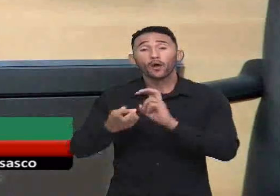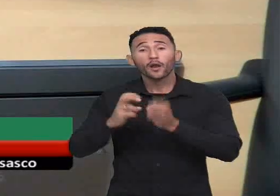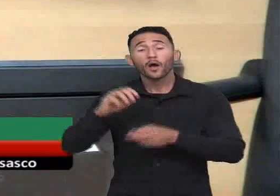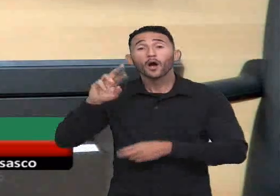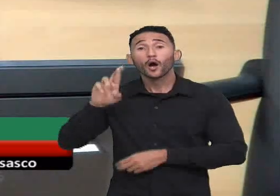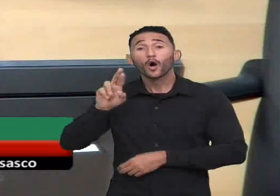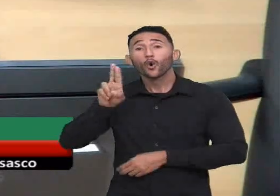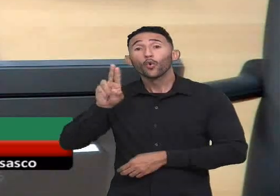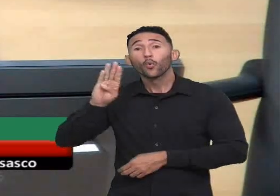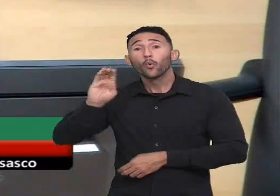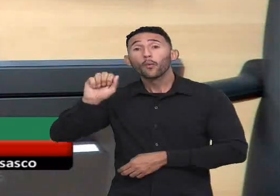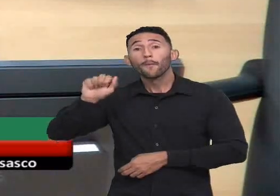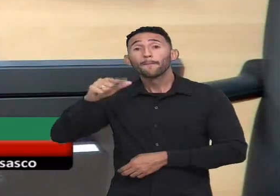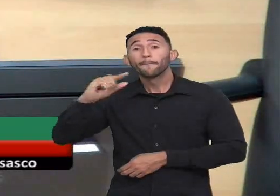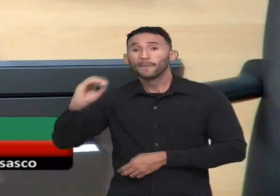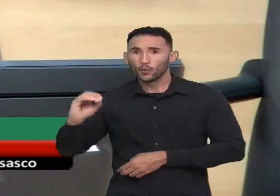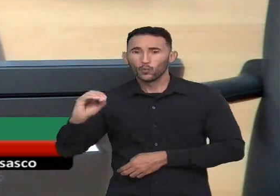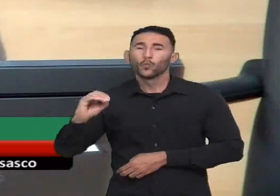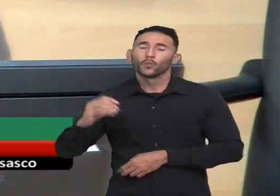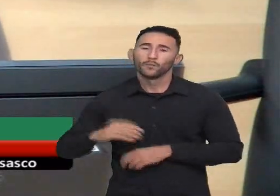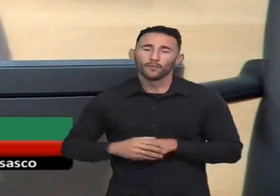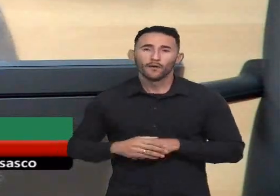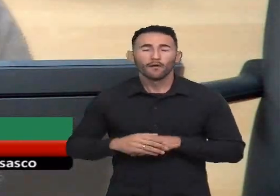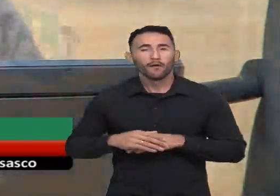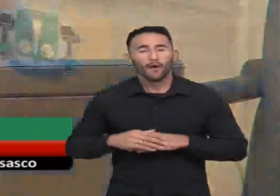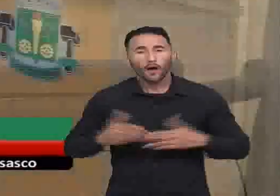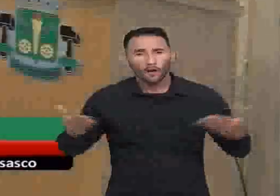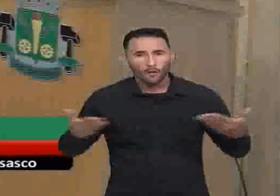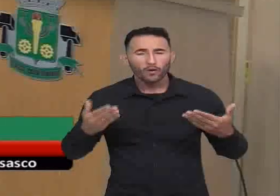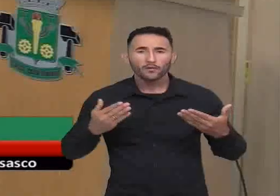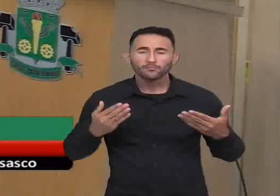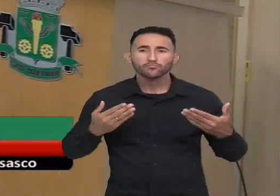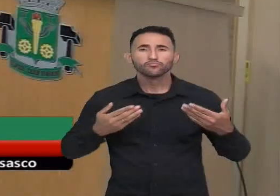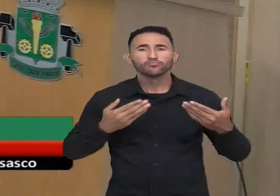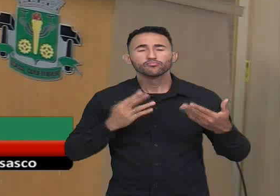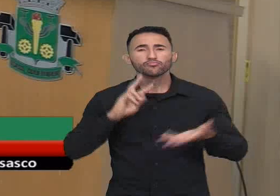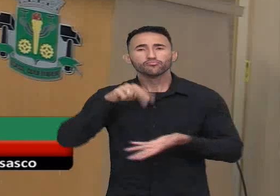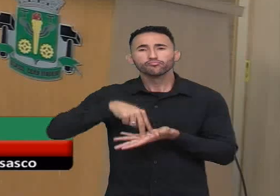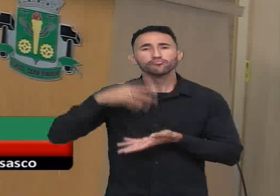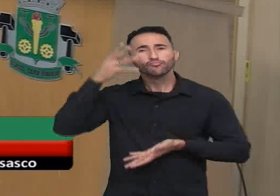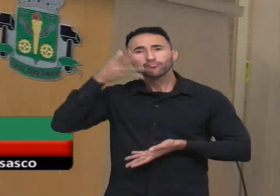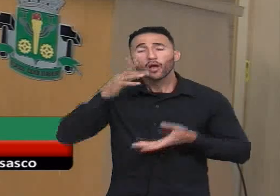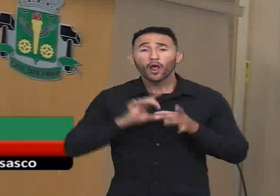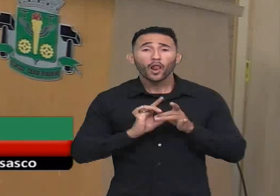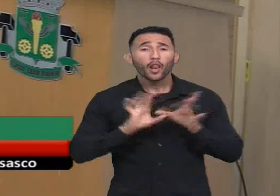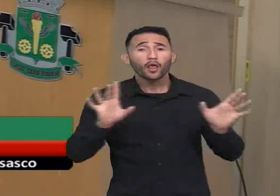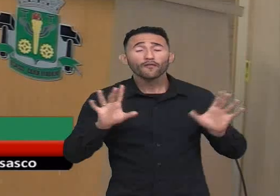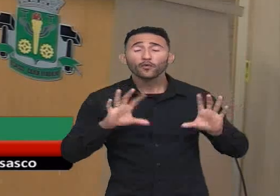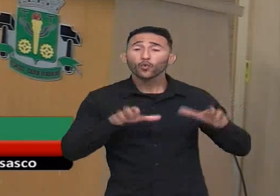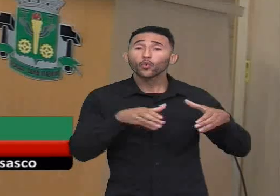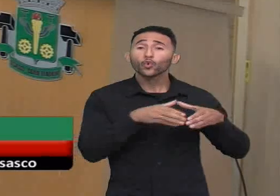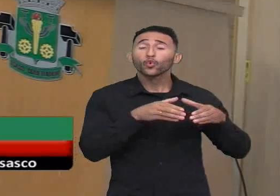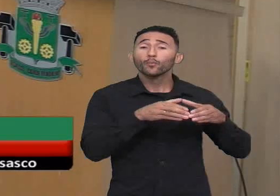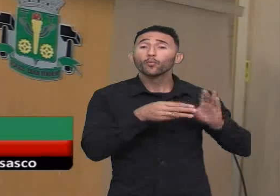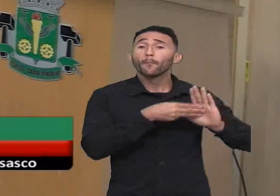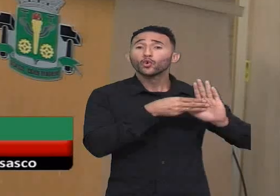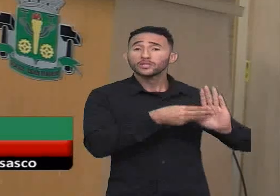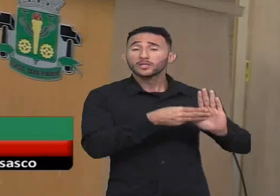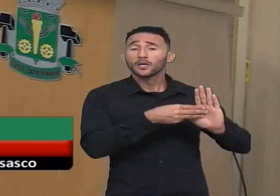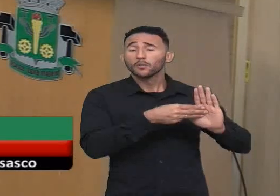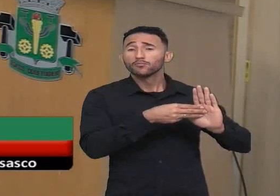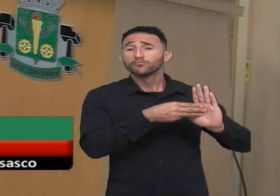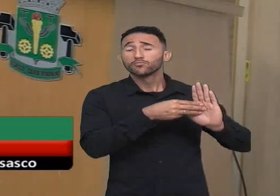capoeira de Osasco. Está em discussão o bloco de moções